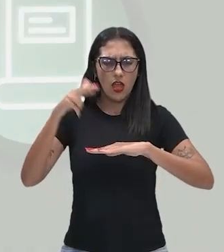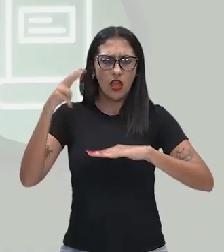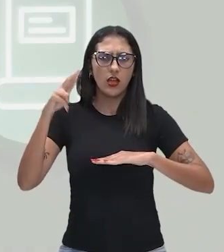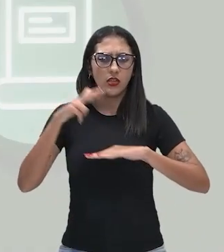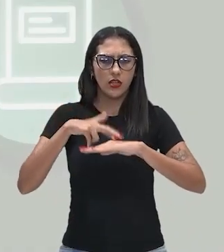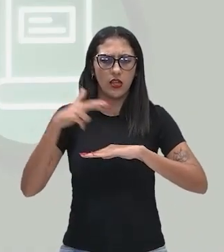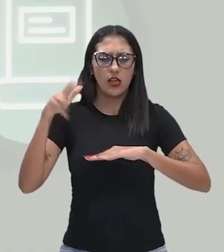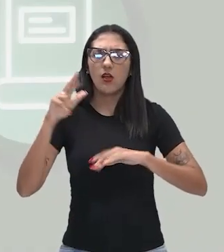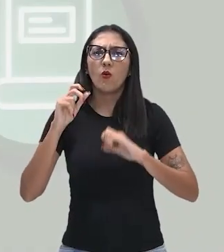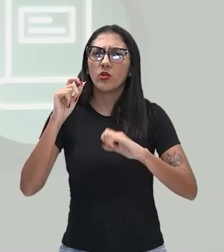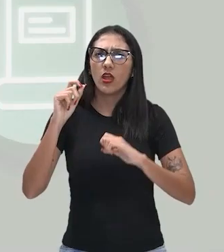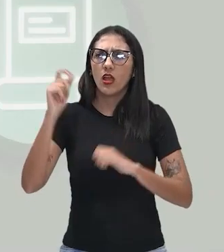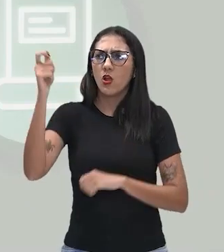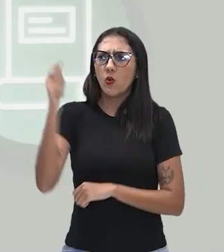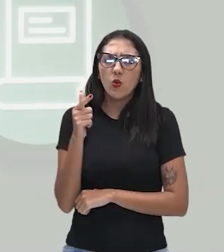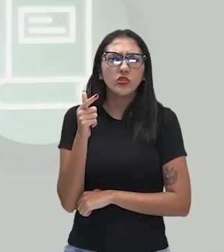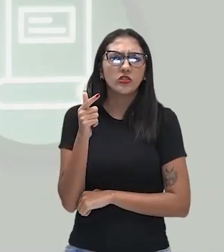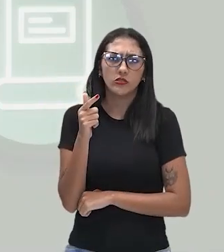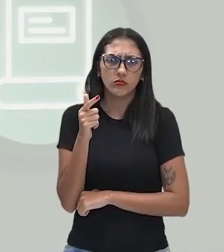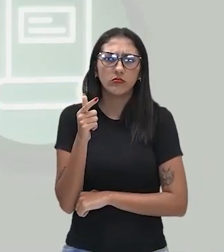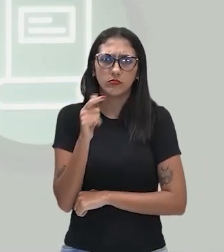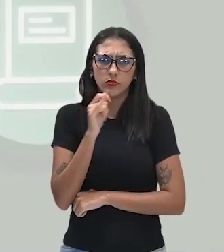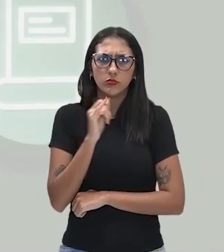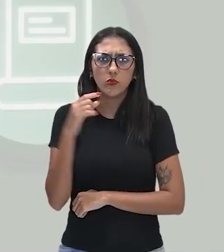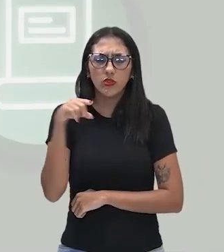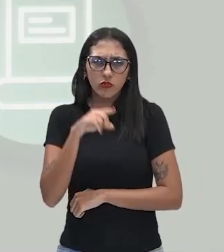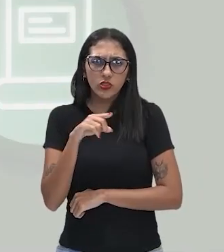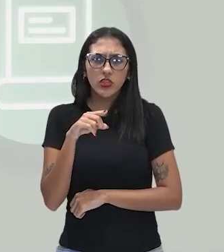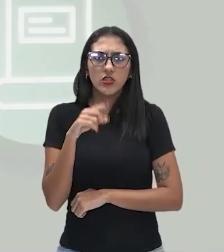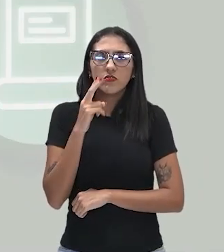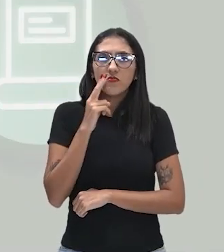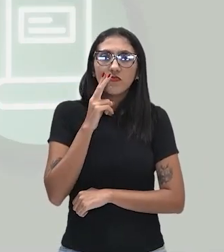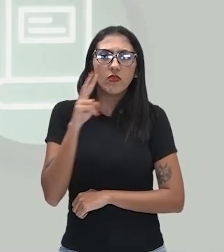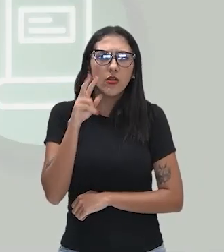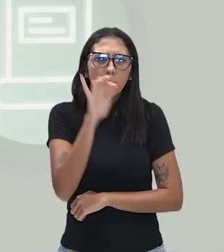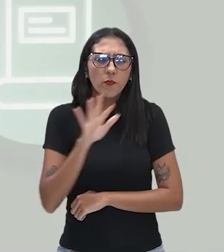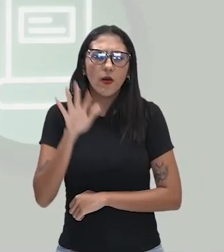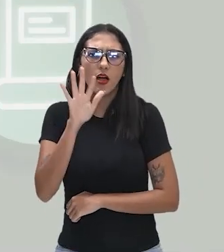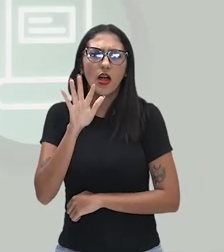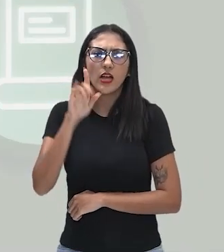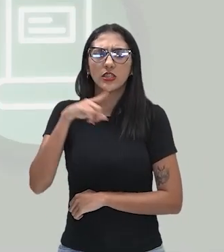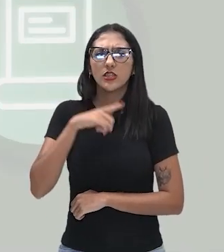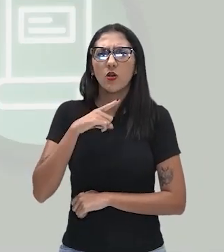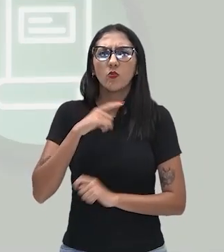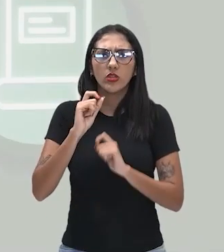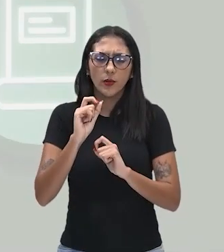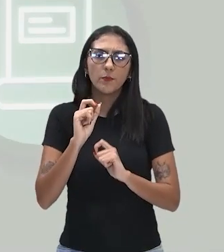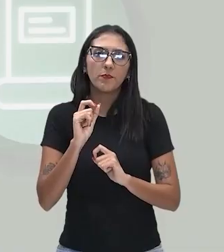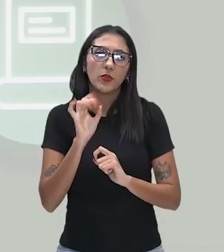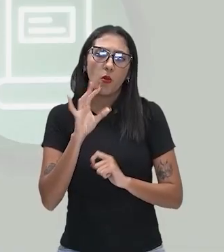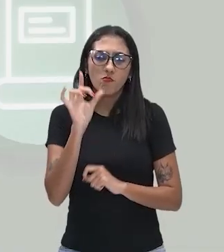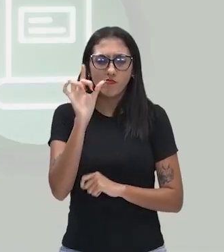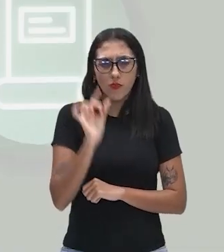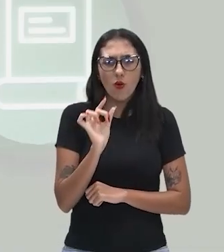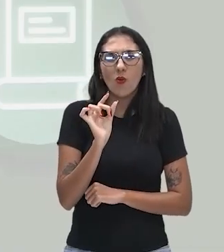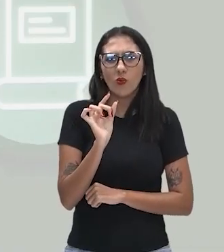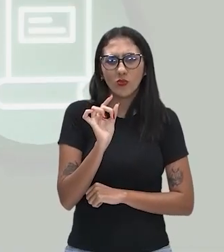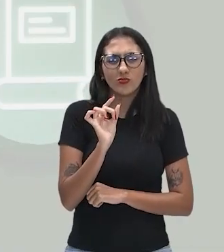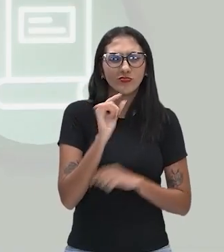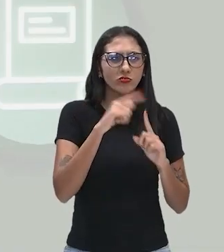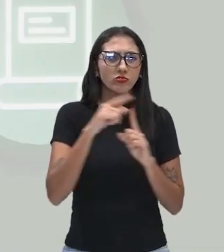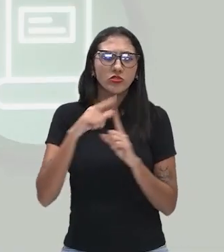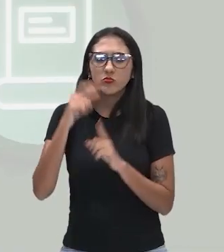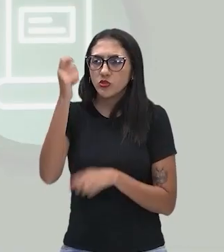pessoal. Radiação é luz. O que você enxerga é uma parte de toda a radiação, uma parte de toda a